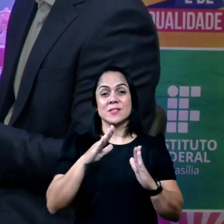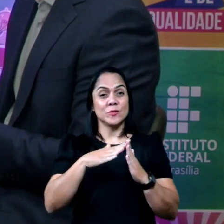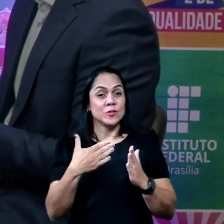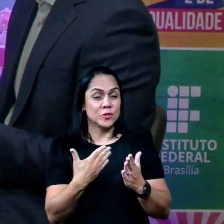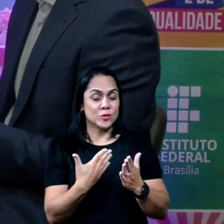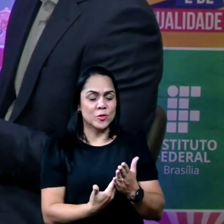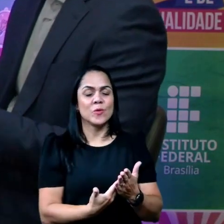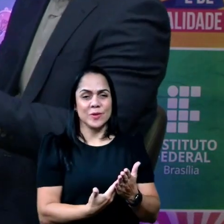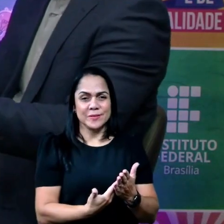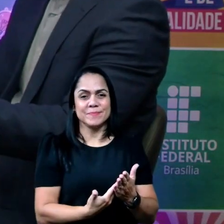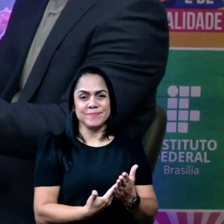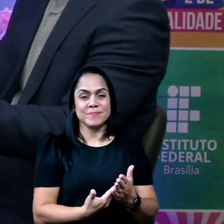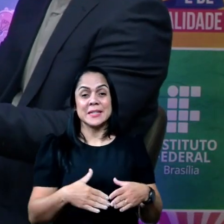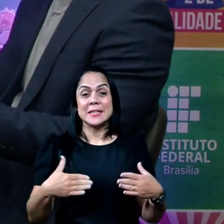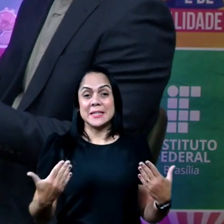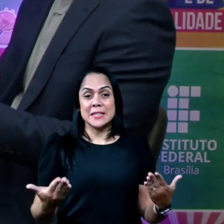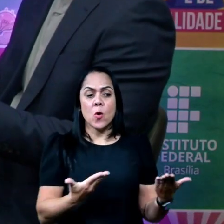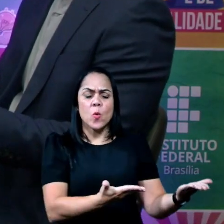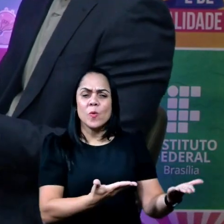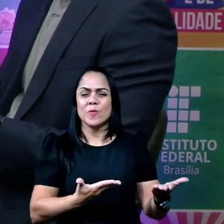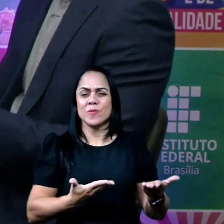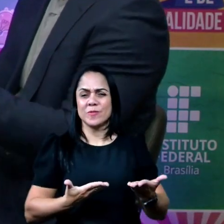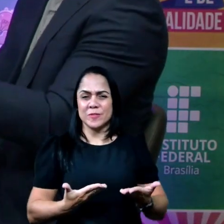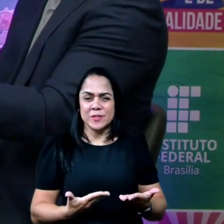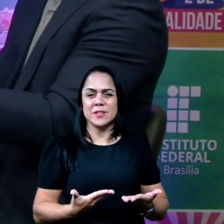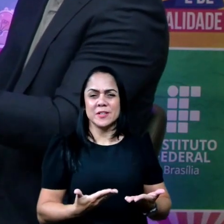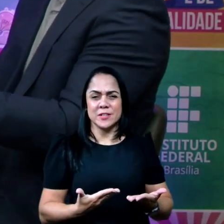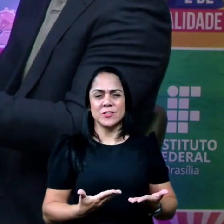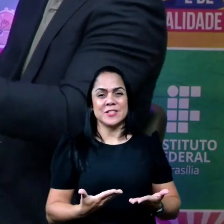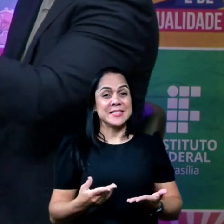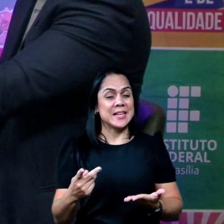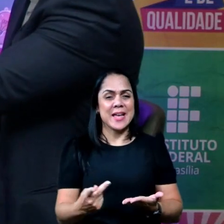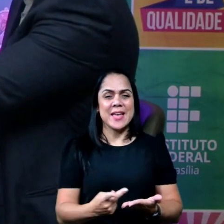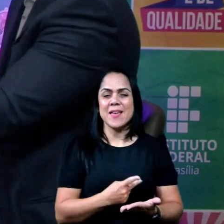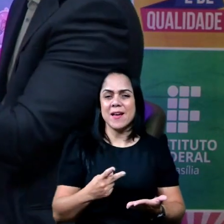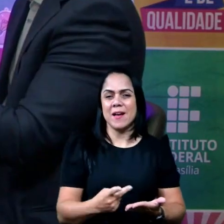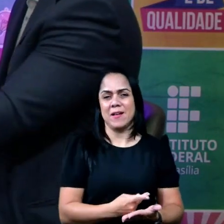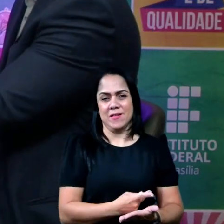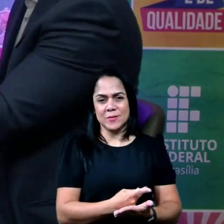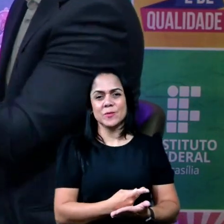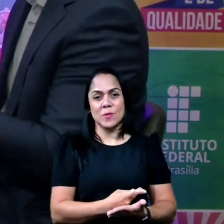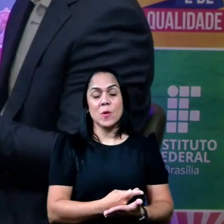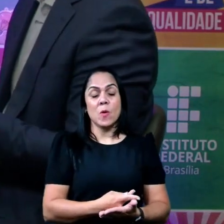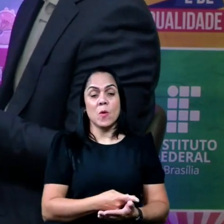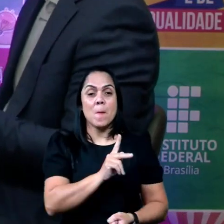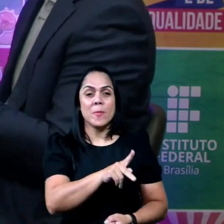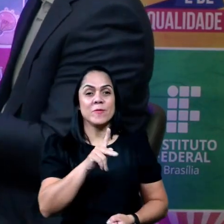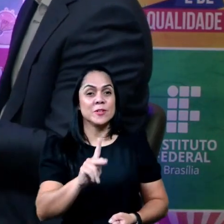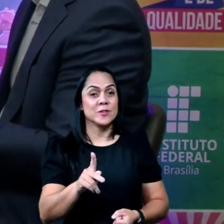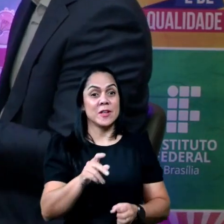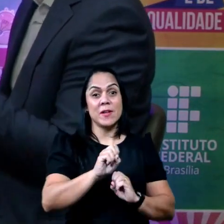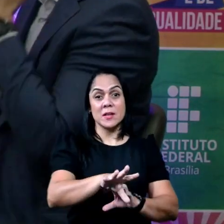das atribuições. Então, esse convite foi inerente às atribuições dele, porque ele estava lá ministrando aulas